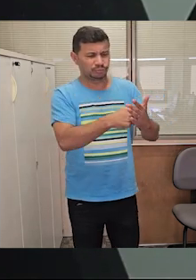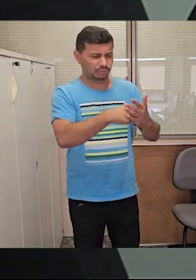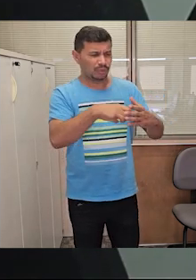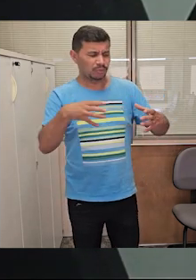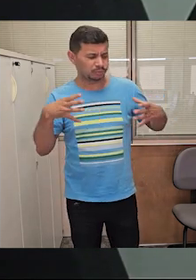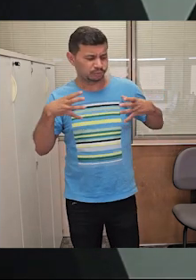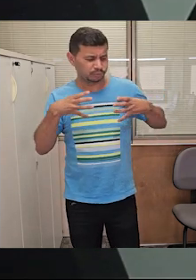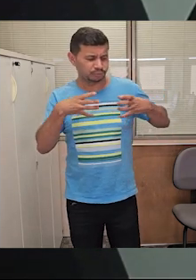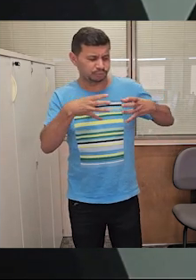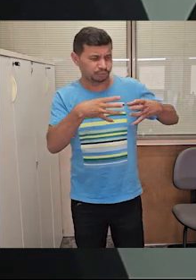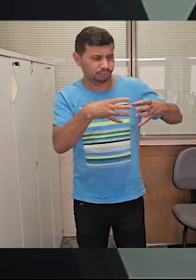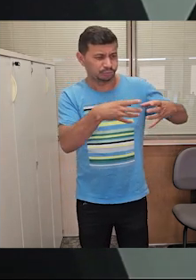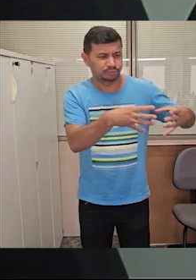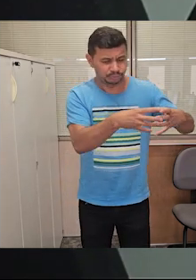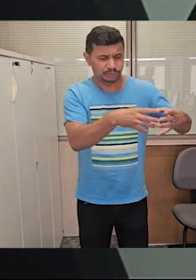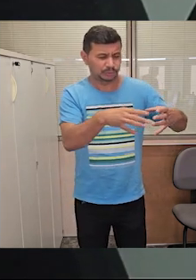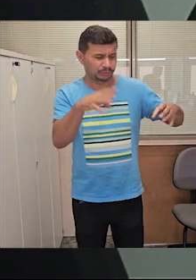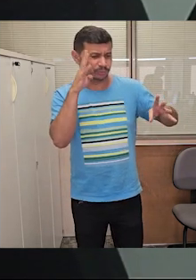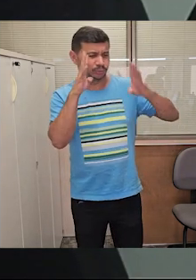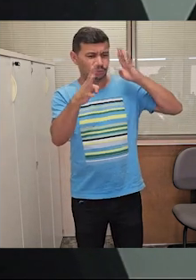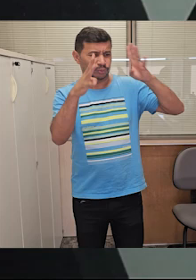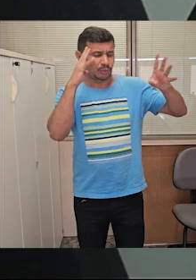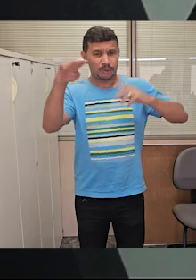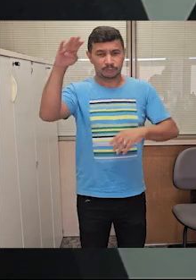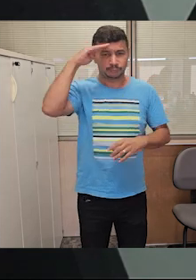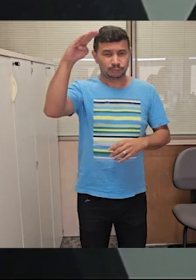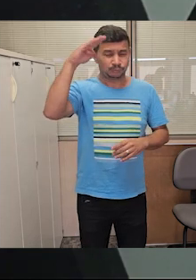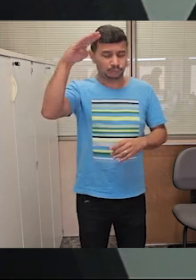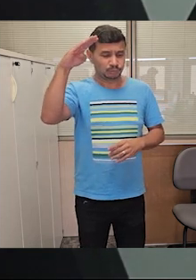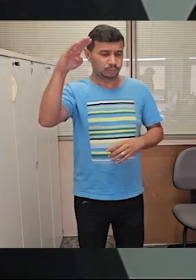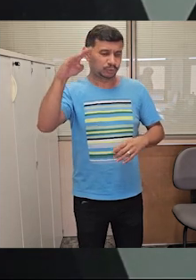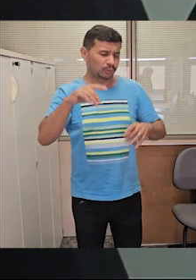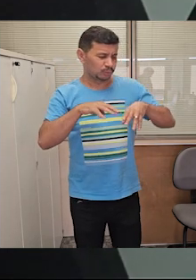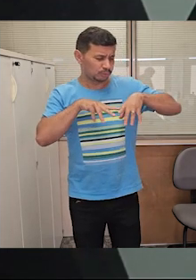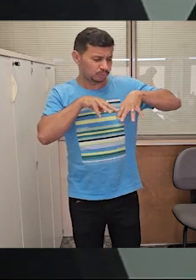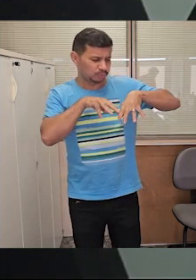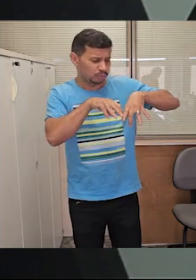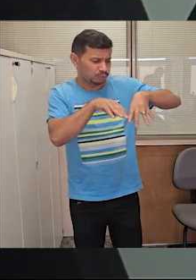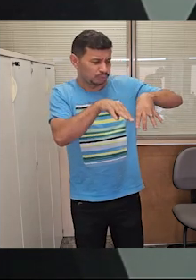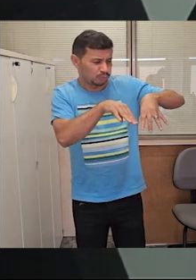mas tinha pelo menos uns 3 caminhões de soldados,